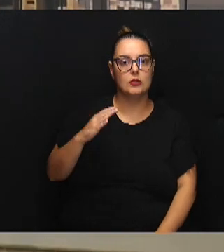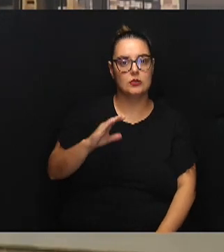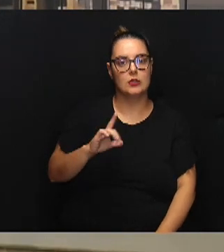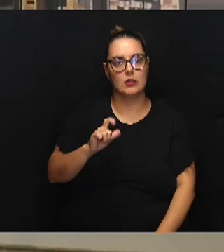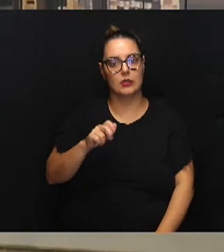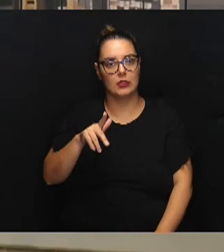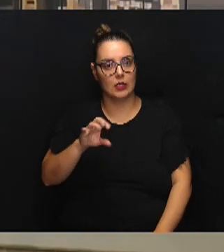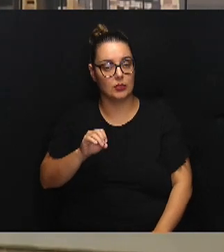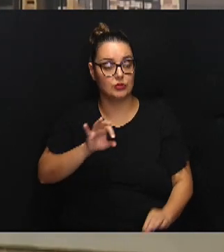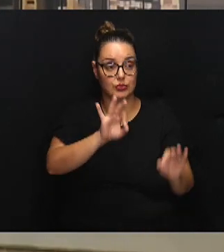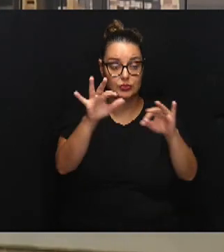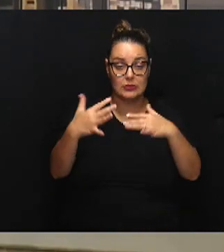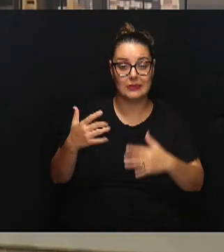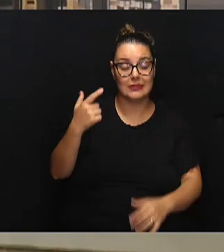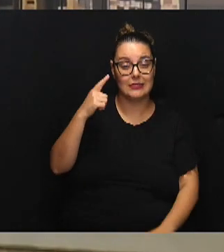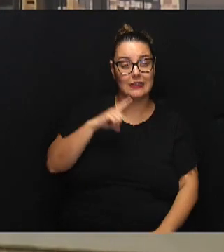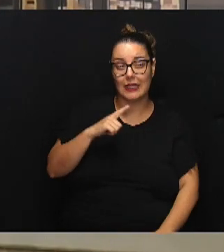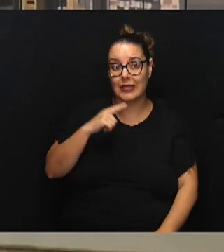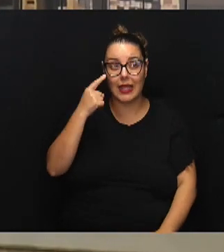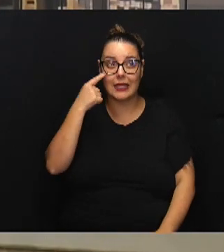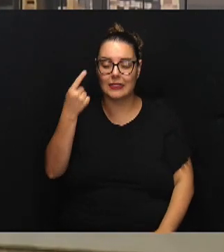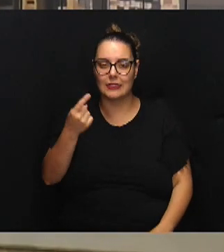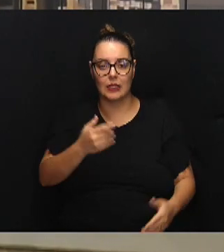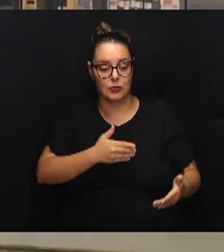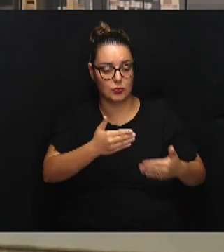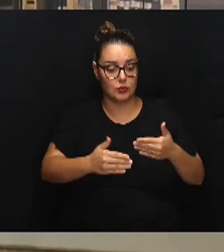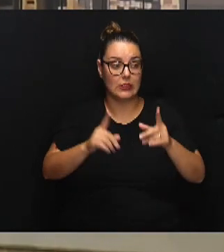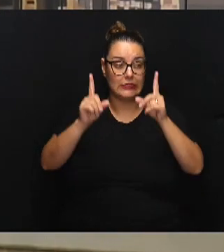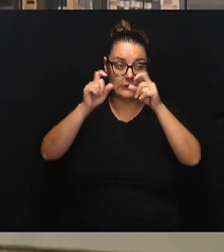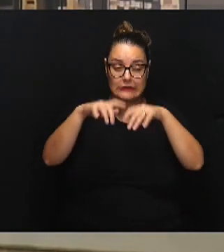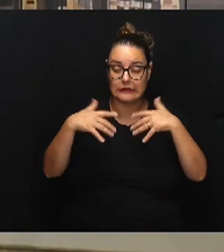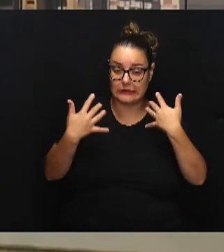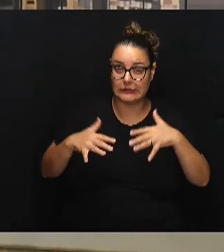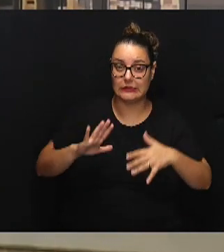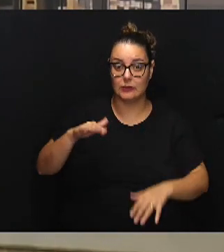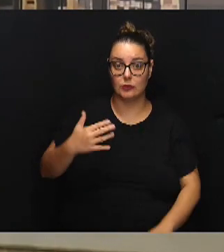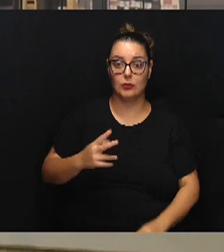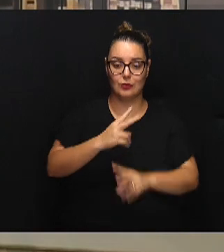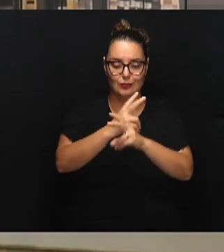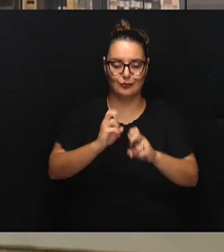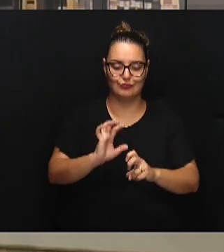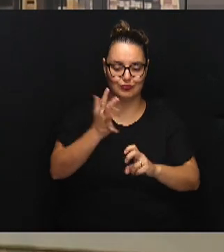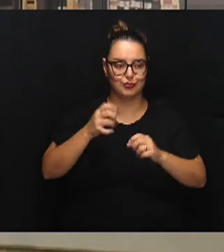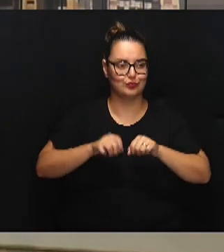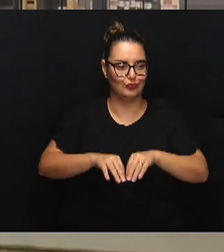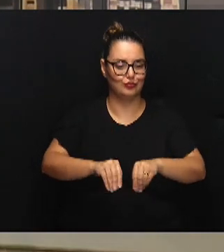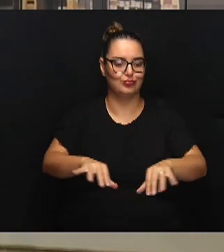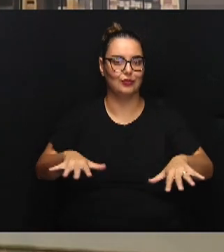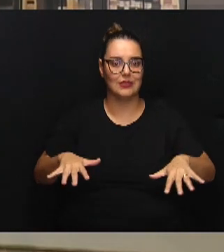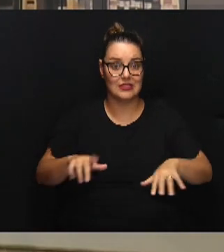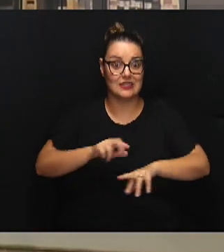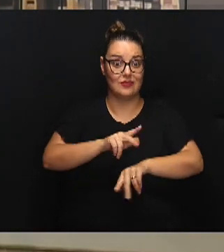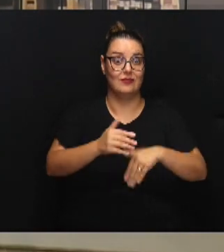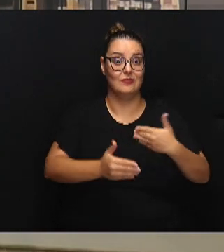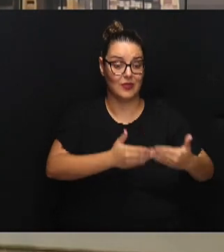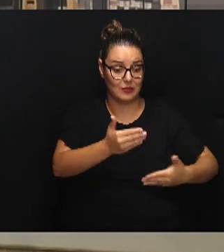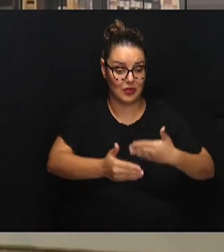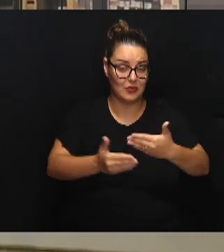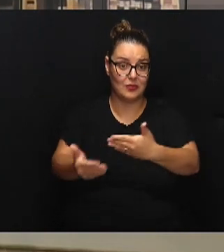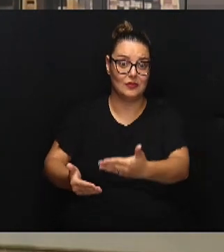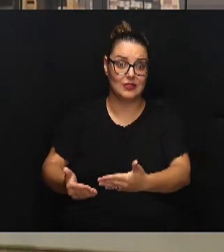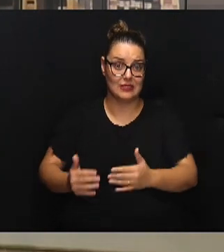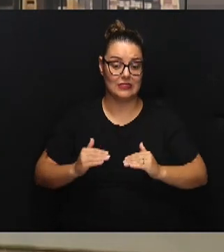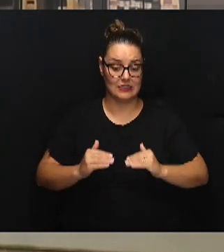assistindo tem a dimensão do processo complexo que é quando uma contaminação ela se instala. São vários processos e níveis